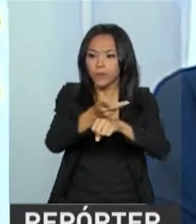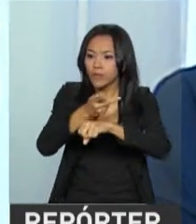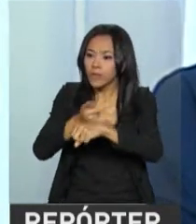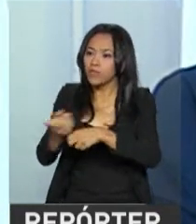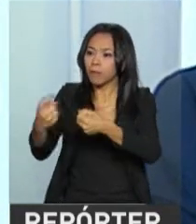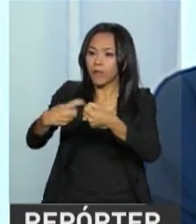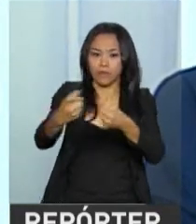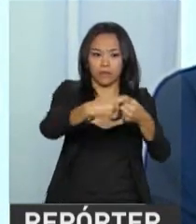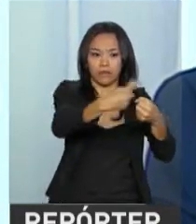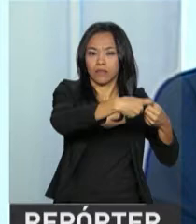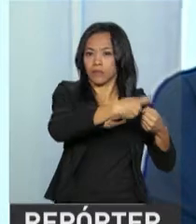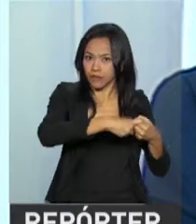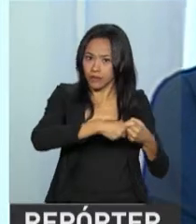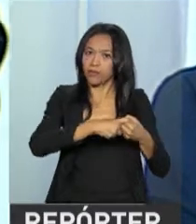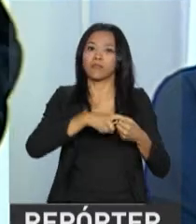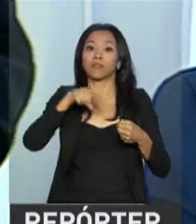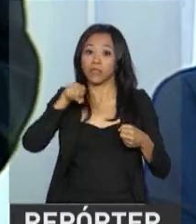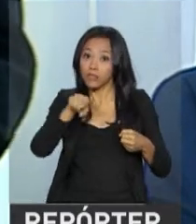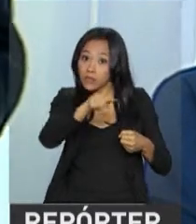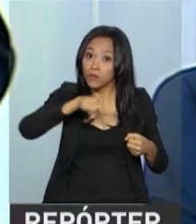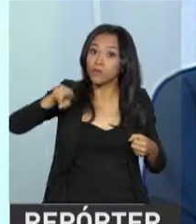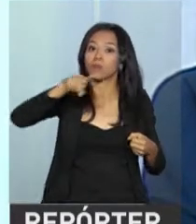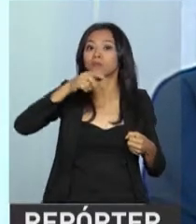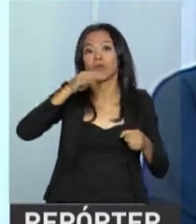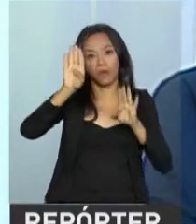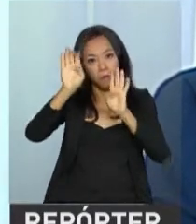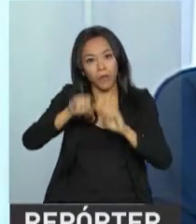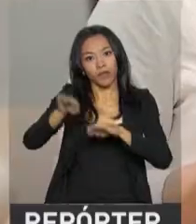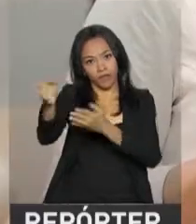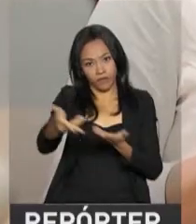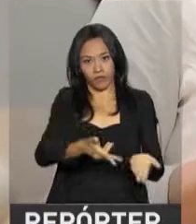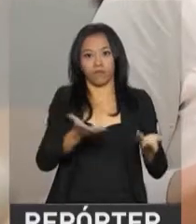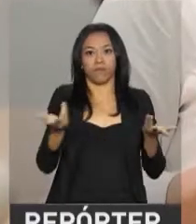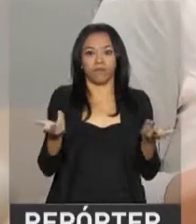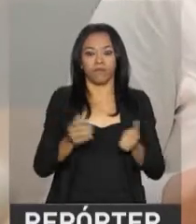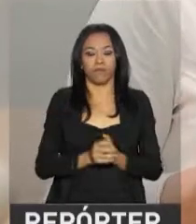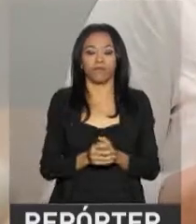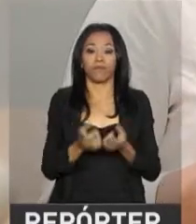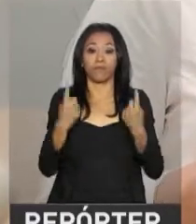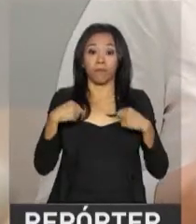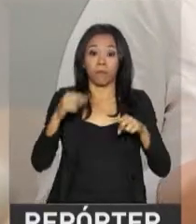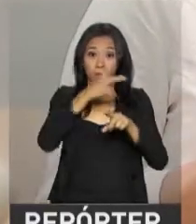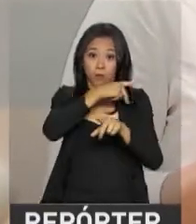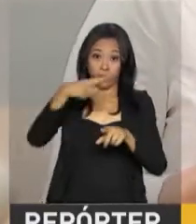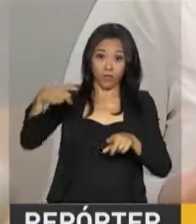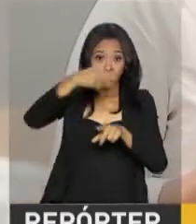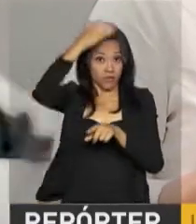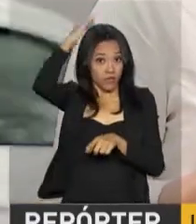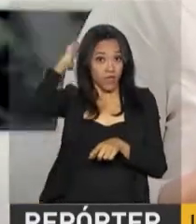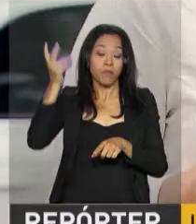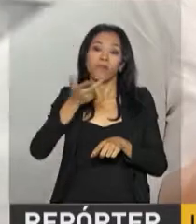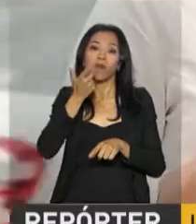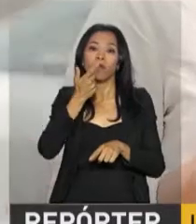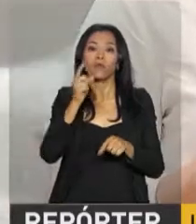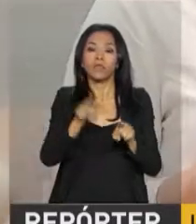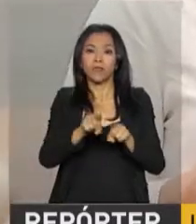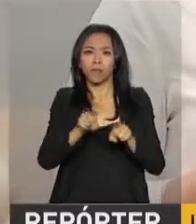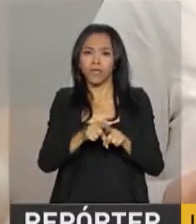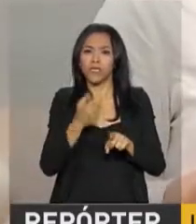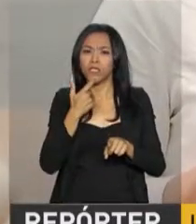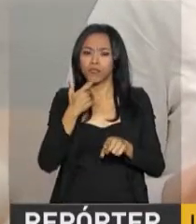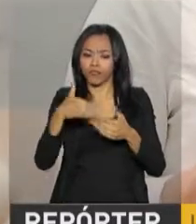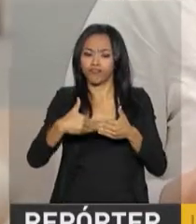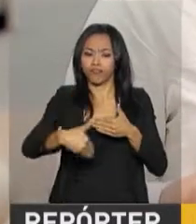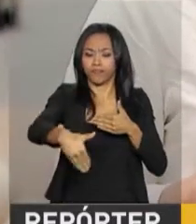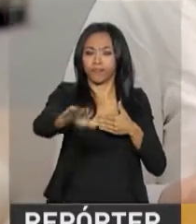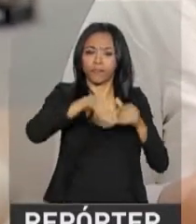parcerias comerciais, elas são muito bem-vindas. O presidente Michel Temer também afirmou que o governo vai editar nos próximos